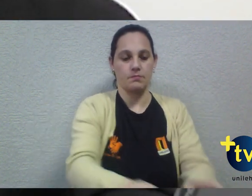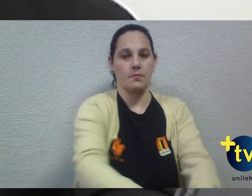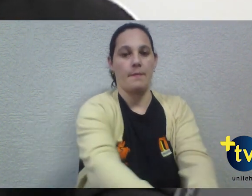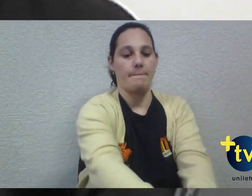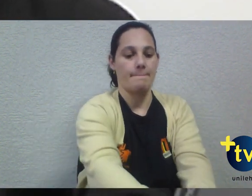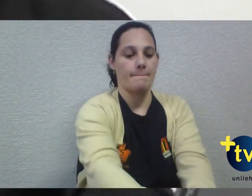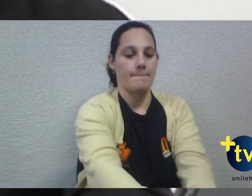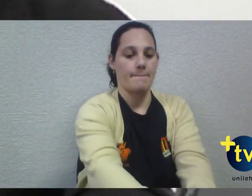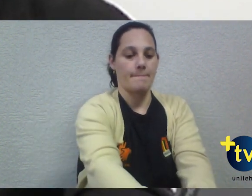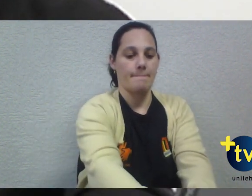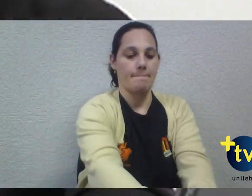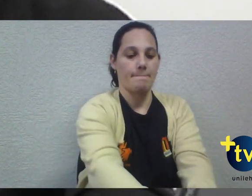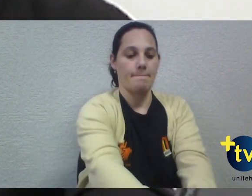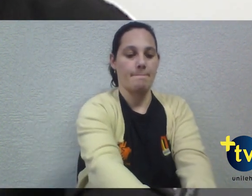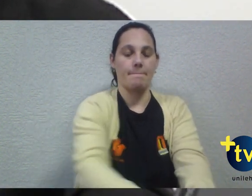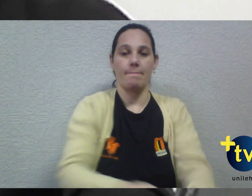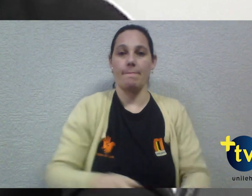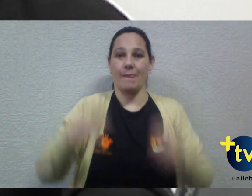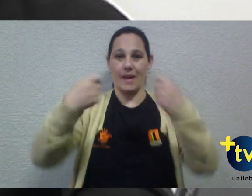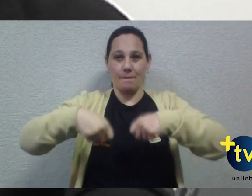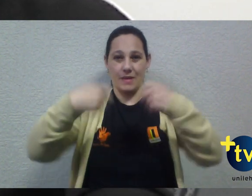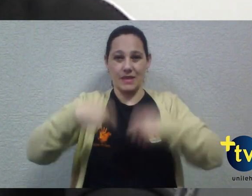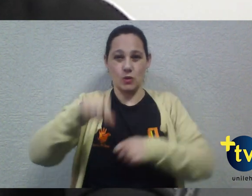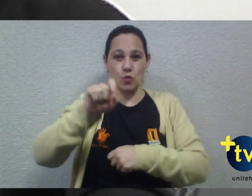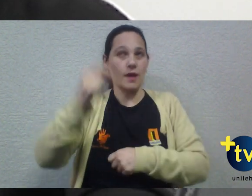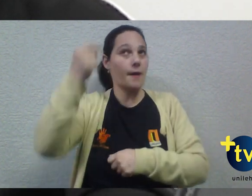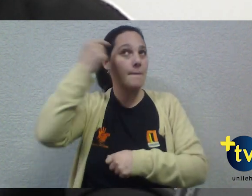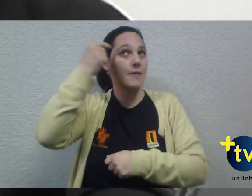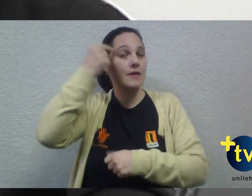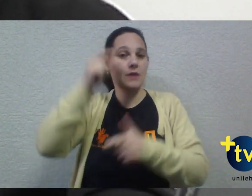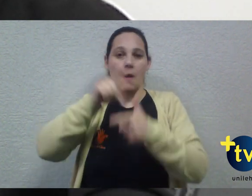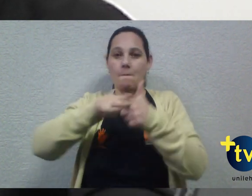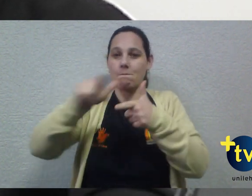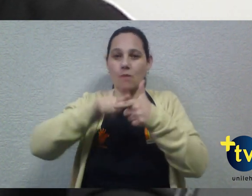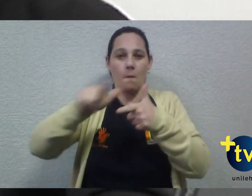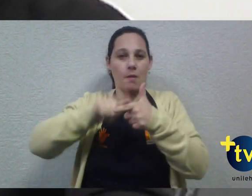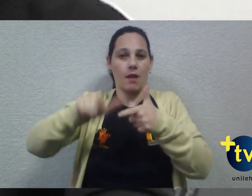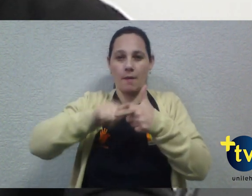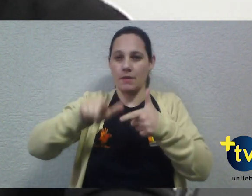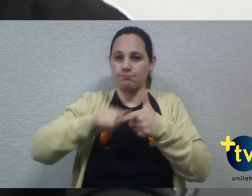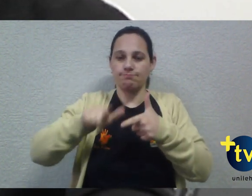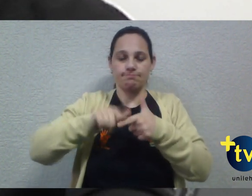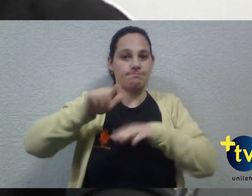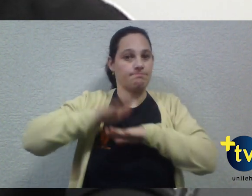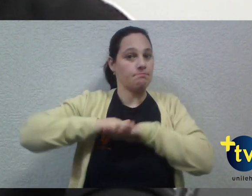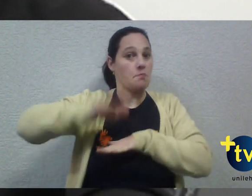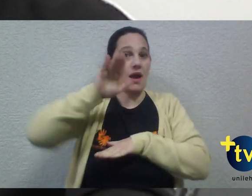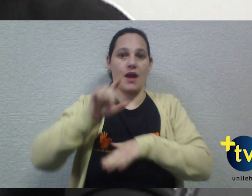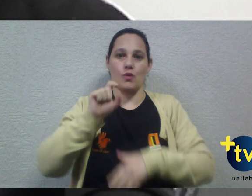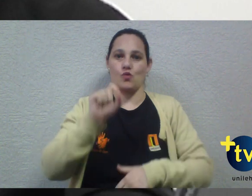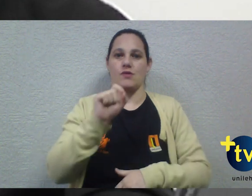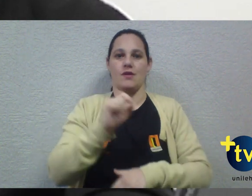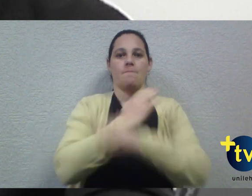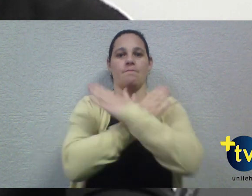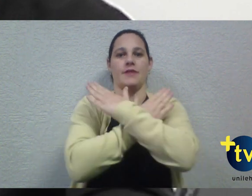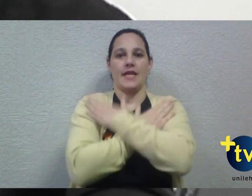Antes de tudo, é necessário se atentar a um problema muito decorrente a respeito do mercado de trabalho, que é a questão do desemprego